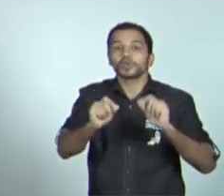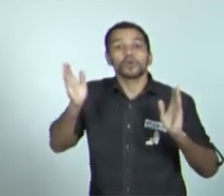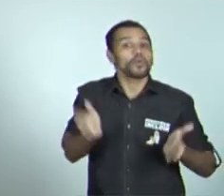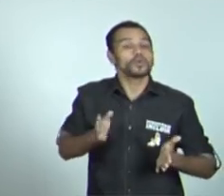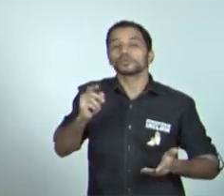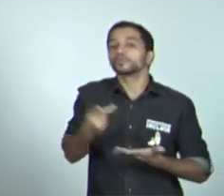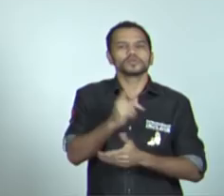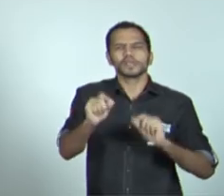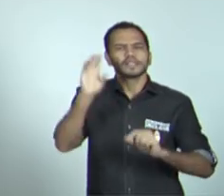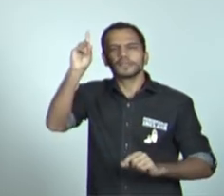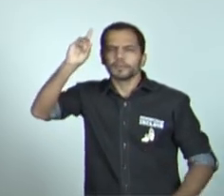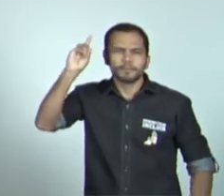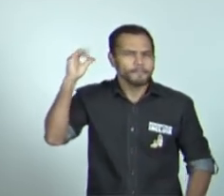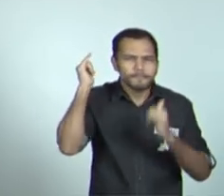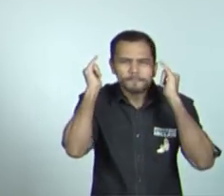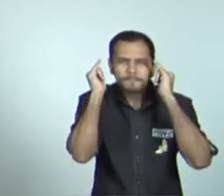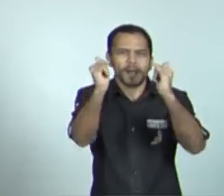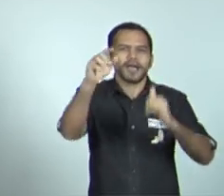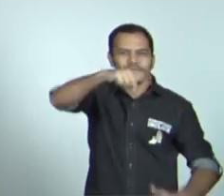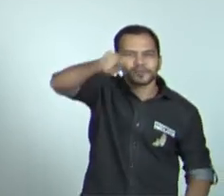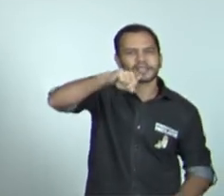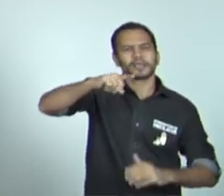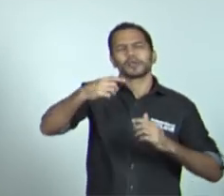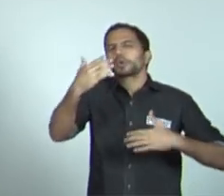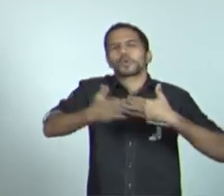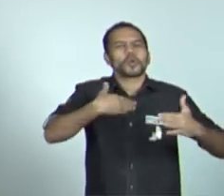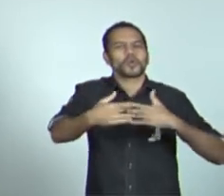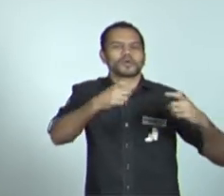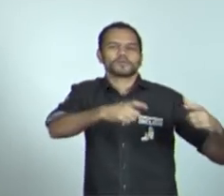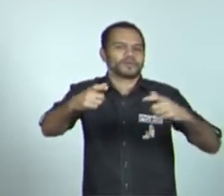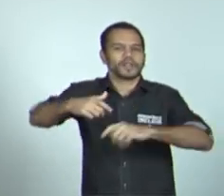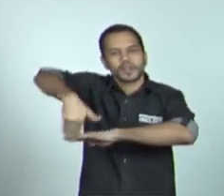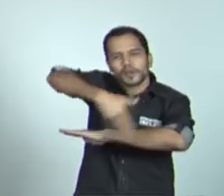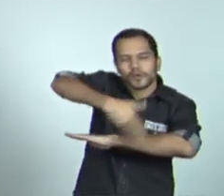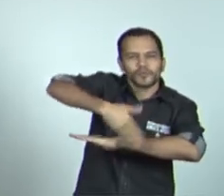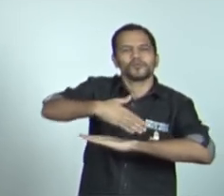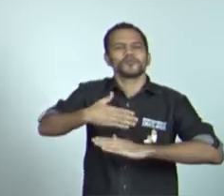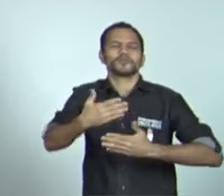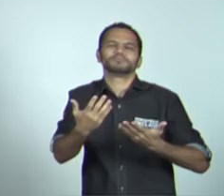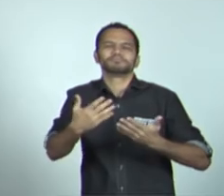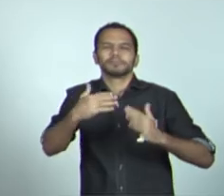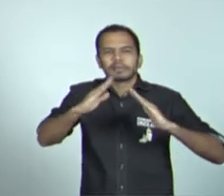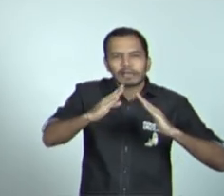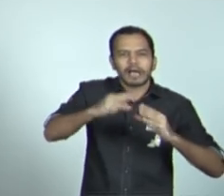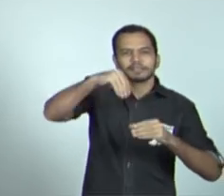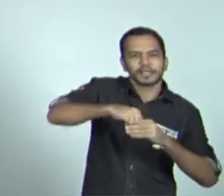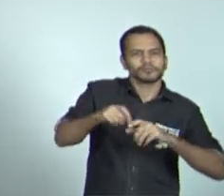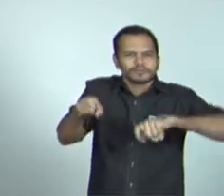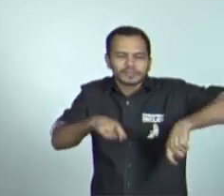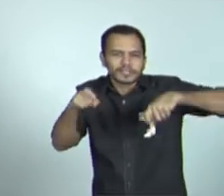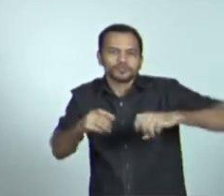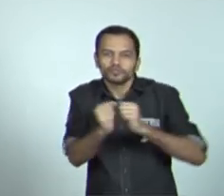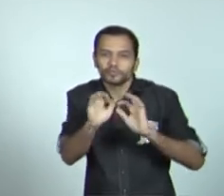coração onde quer que você esteja na rua no quintal é em casa é num sítio da família